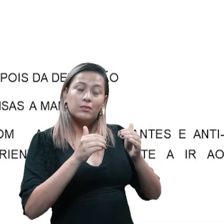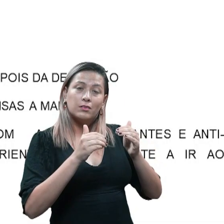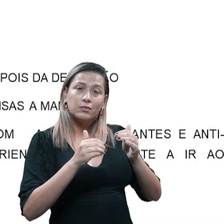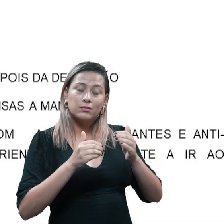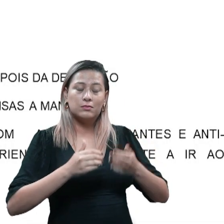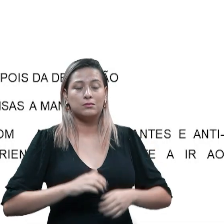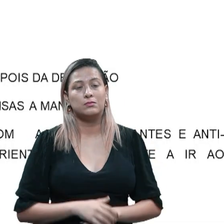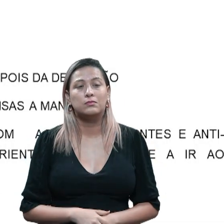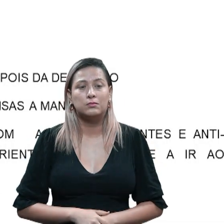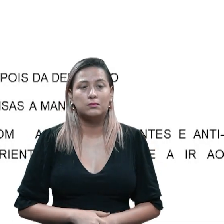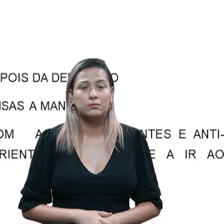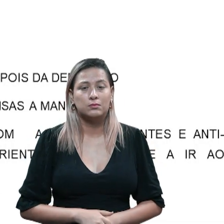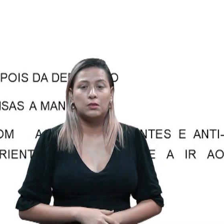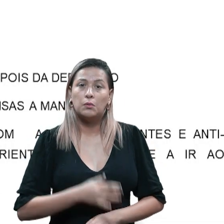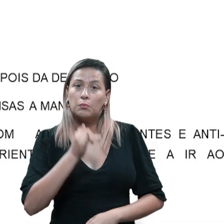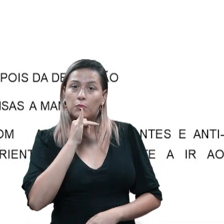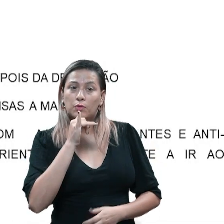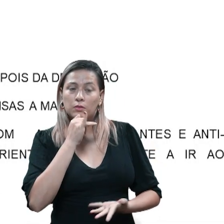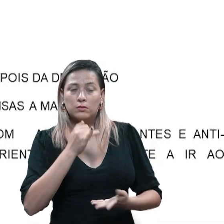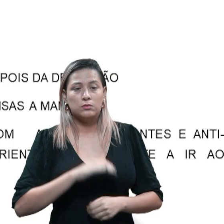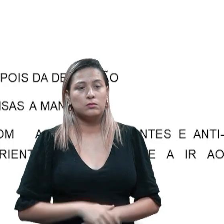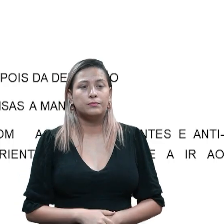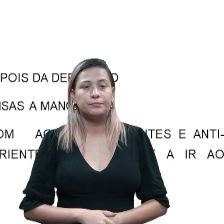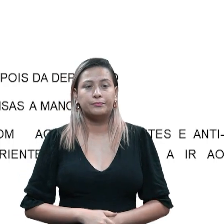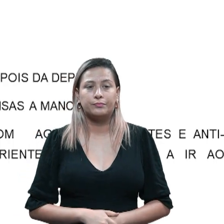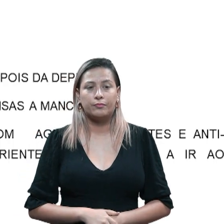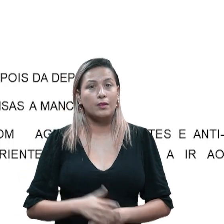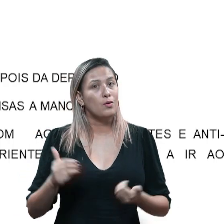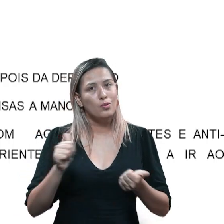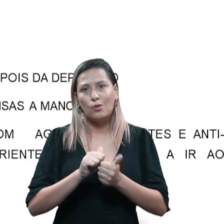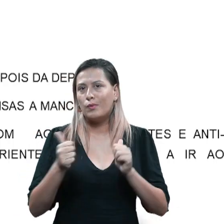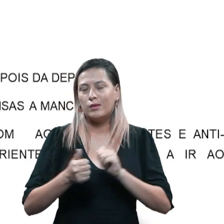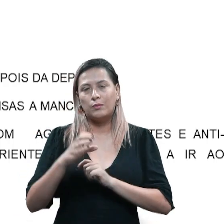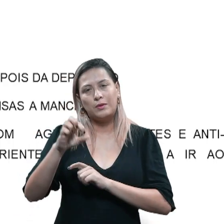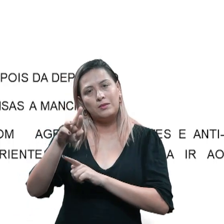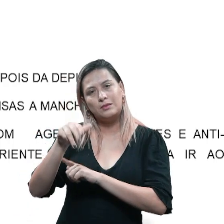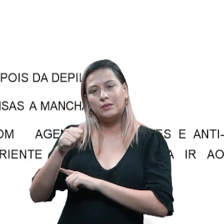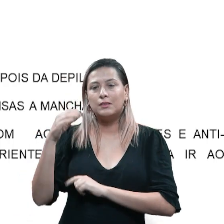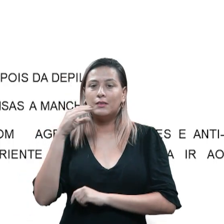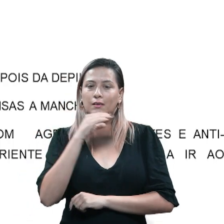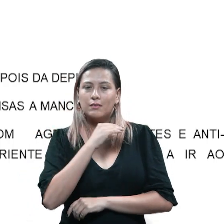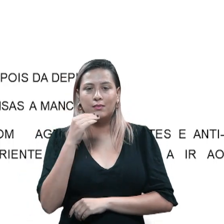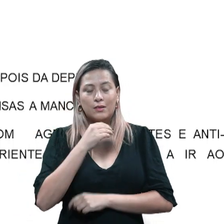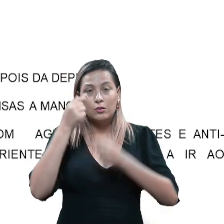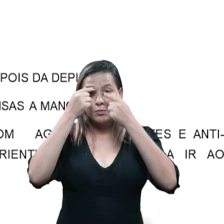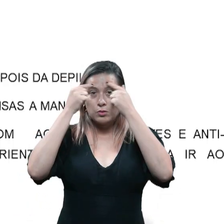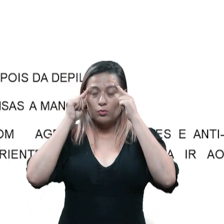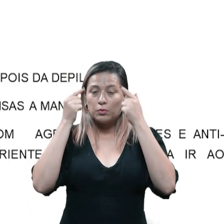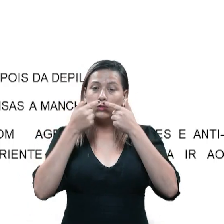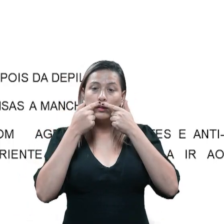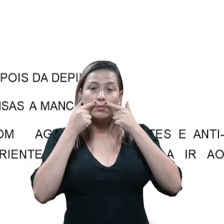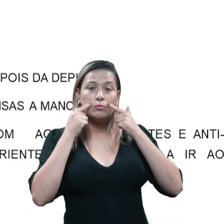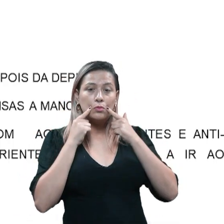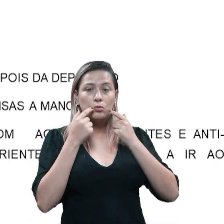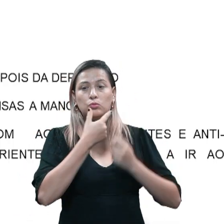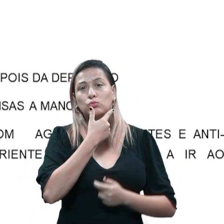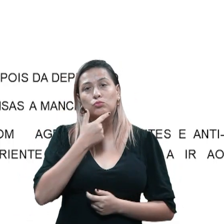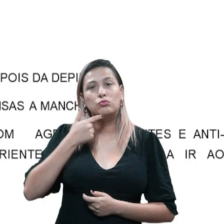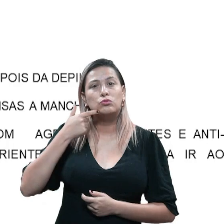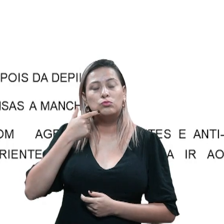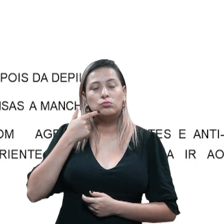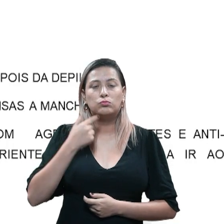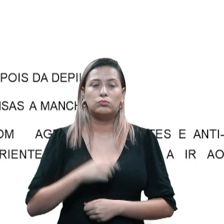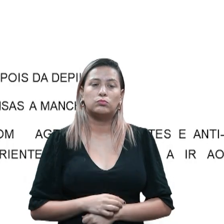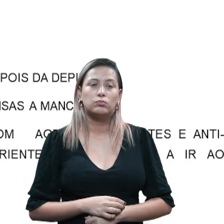Por exemplo, não é recomendado o uso de cera quente para as sobrancelhas, busto,